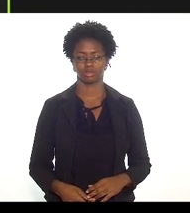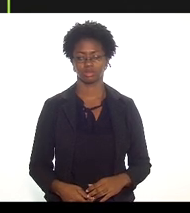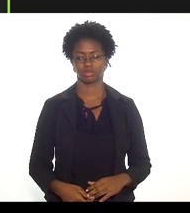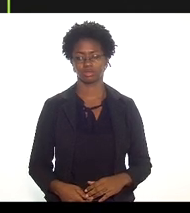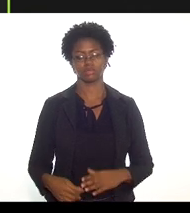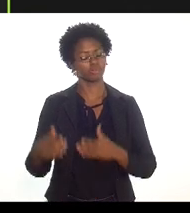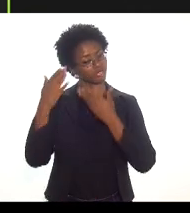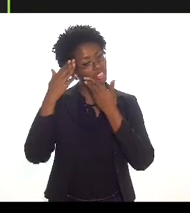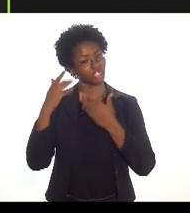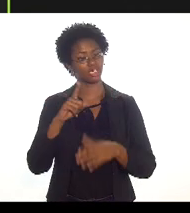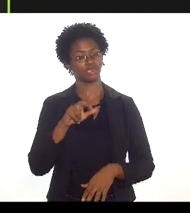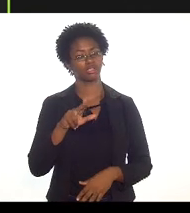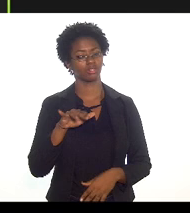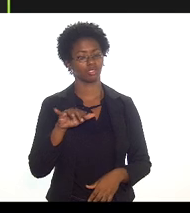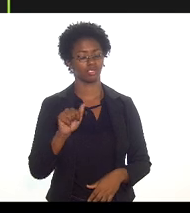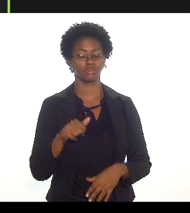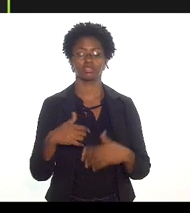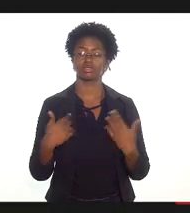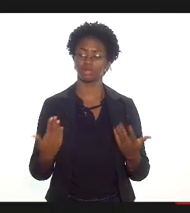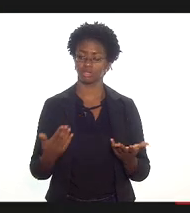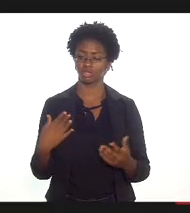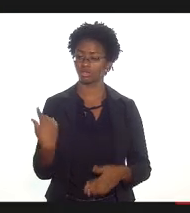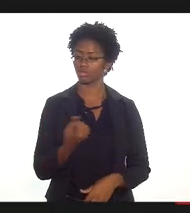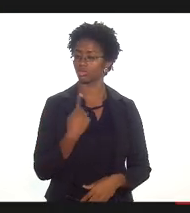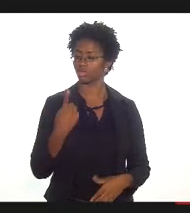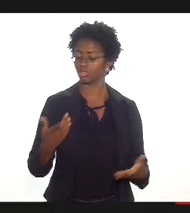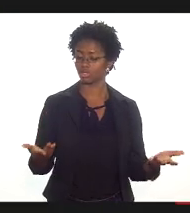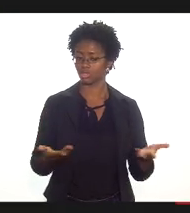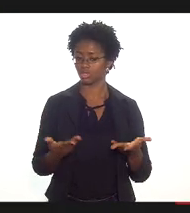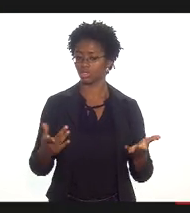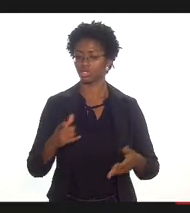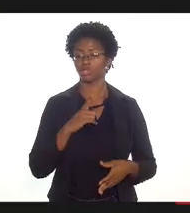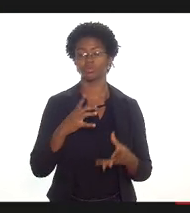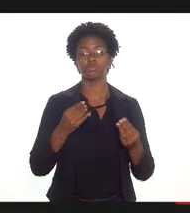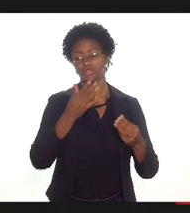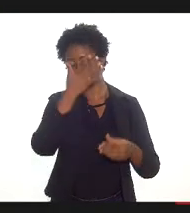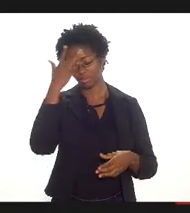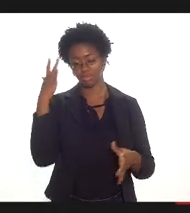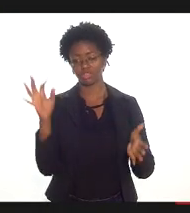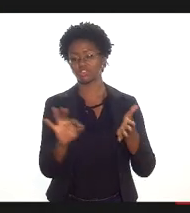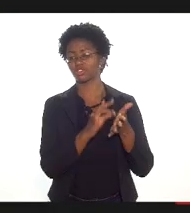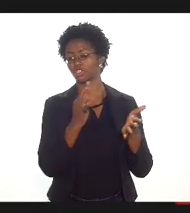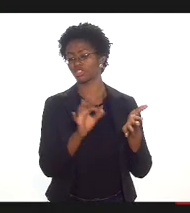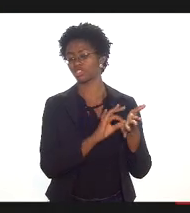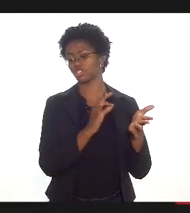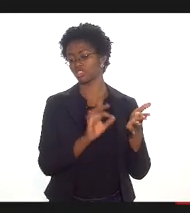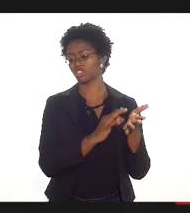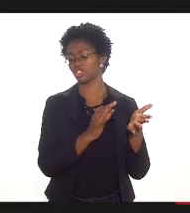Obrigado, Lúcia. Então, nós vamos fazer assim, olha, tem muita gente escrita, né?